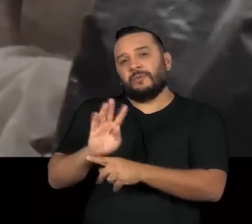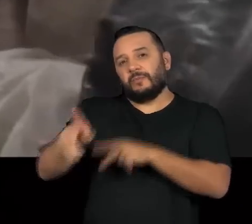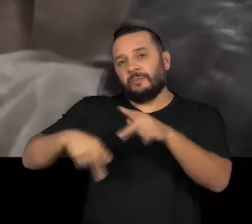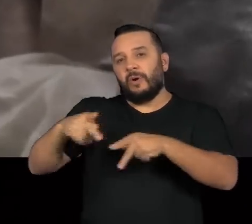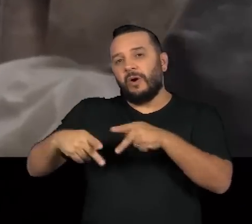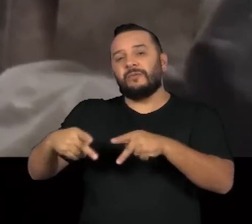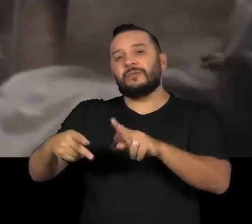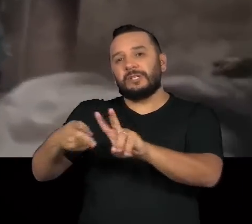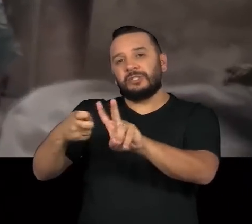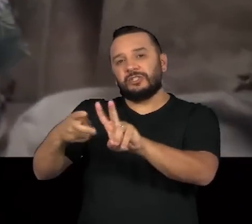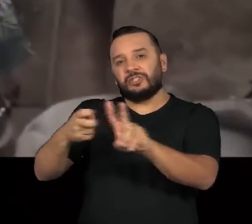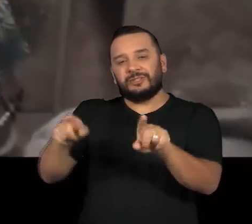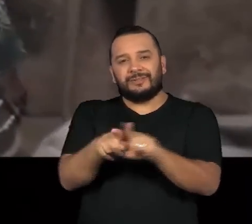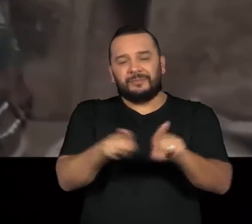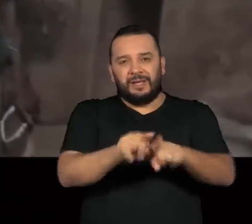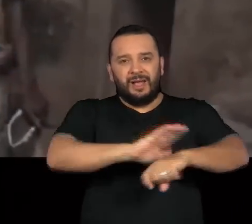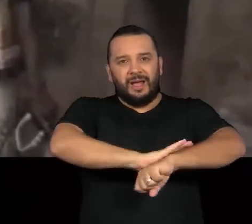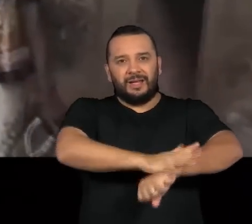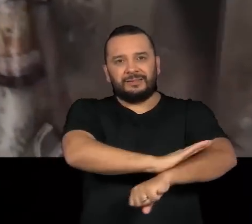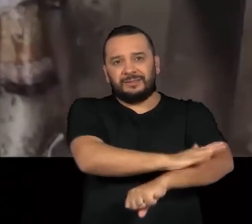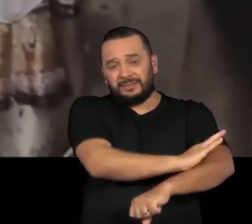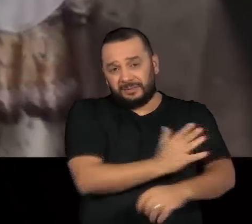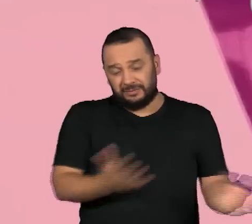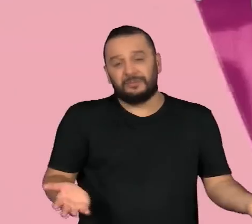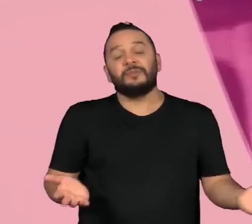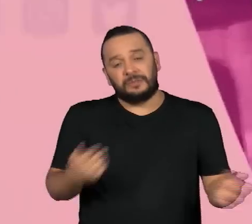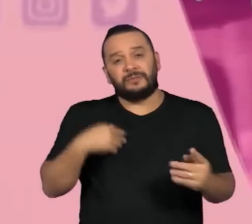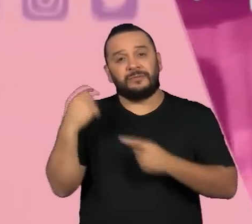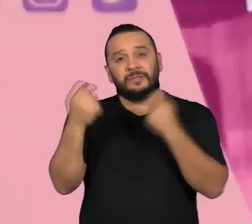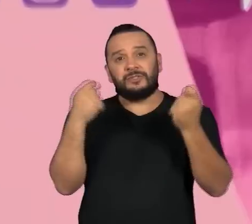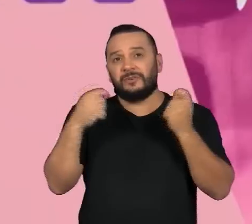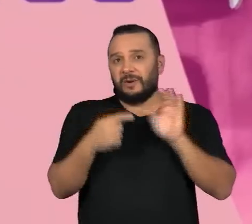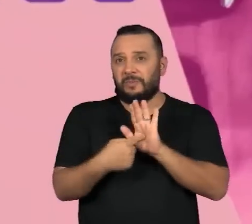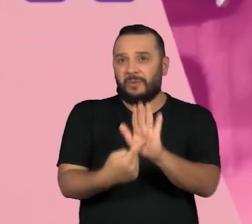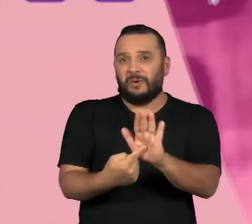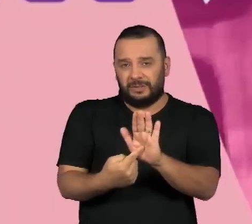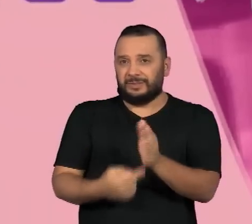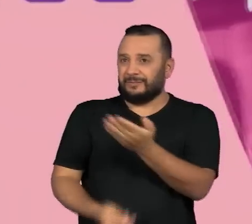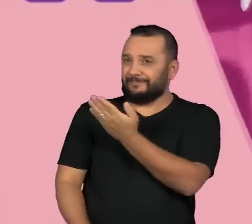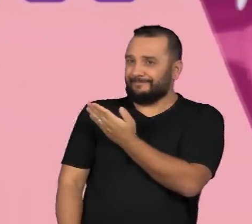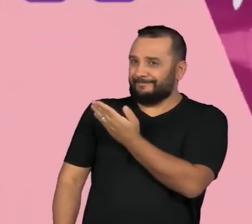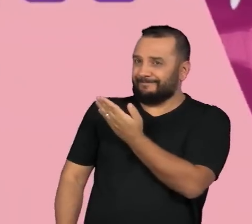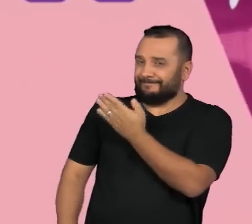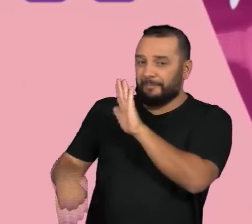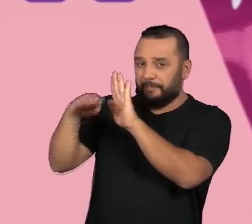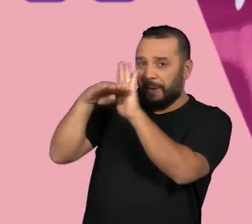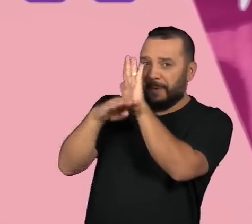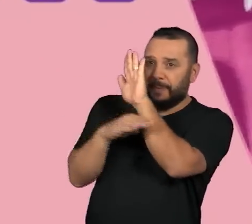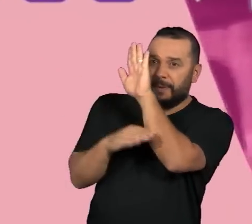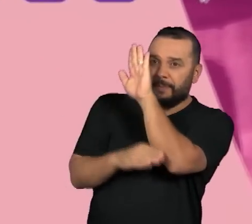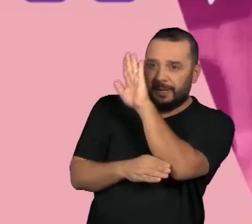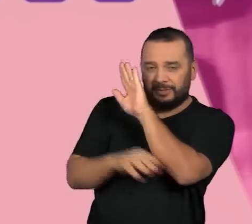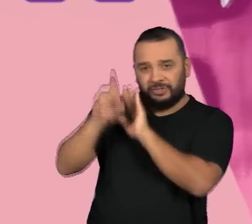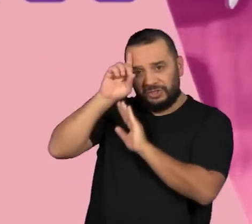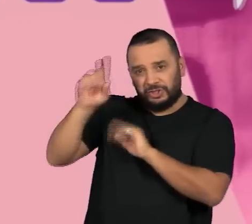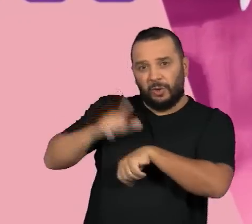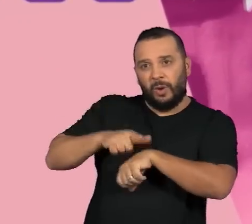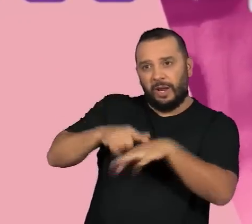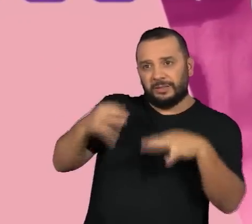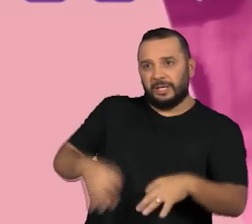e racismo. A programação da Mostra de Cinema está no site ecofalante.org.br.